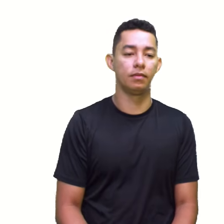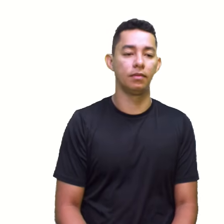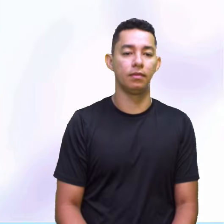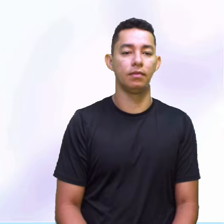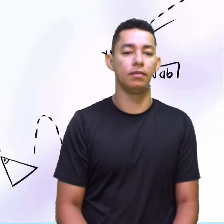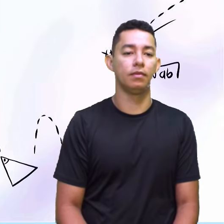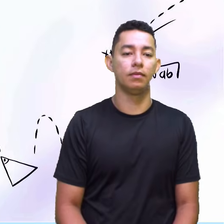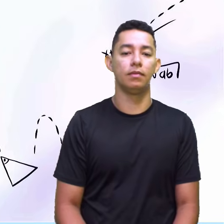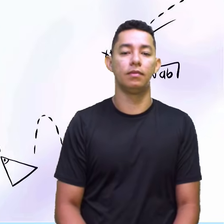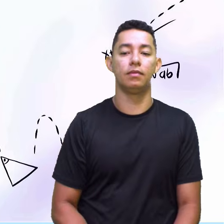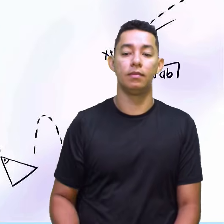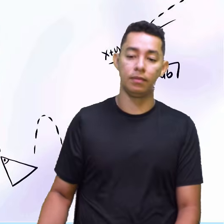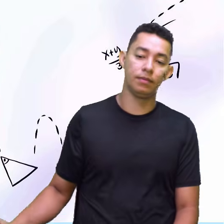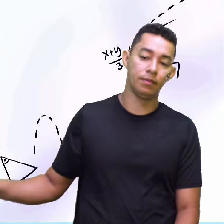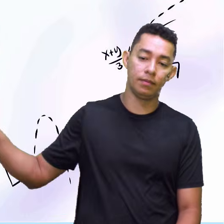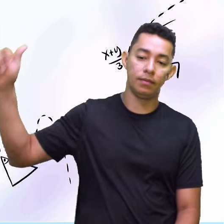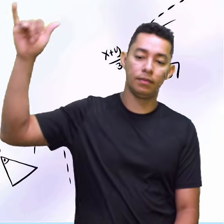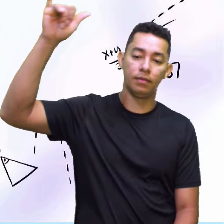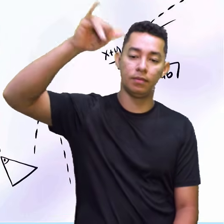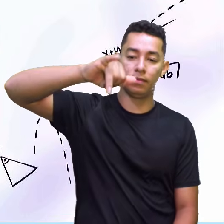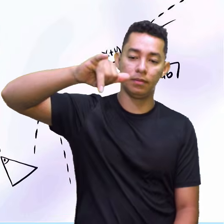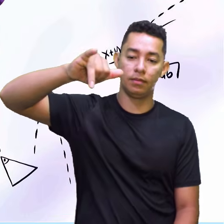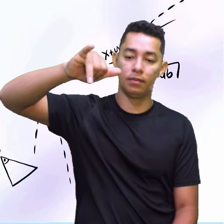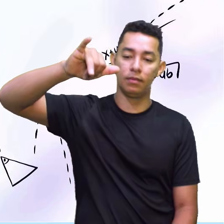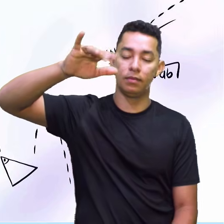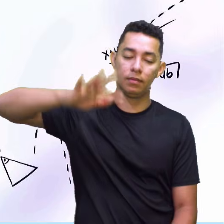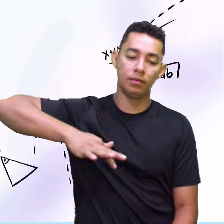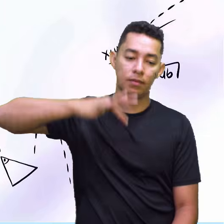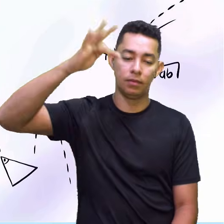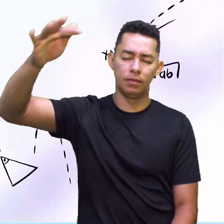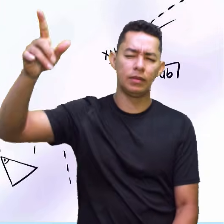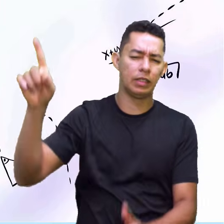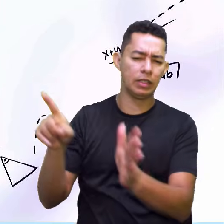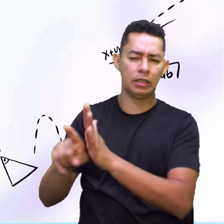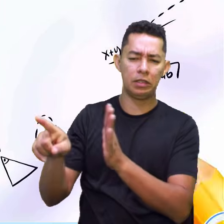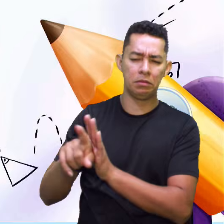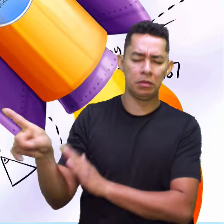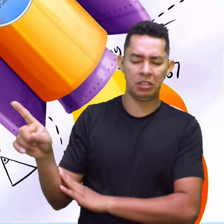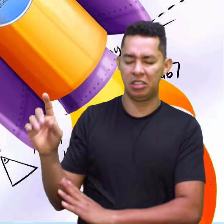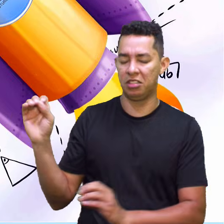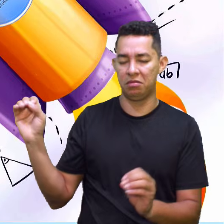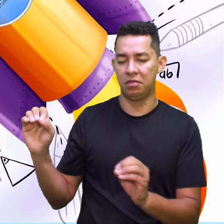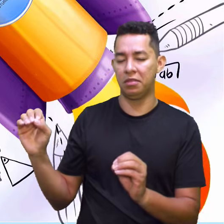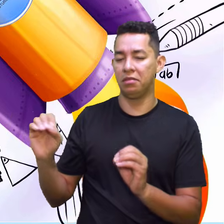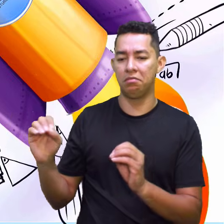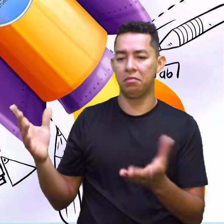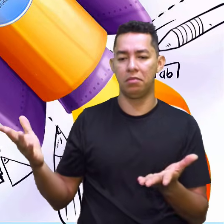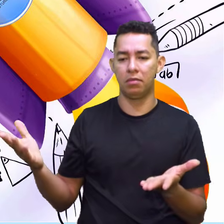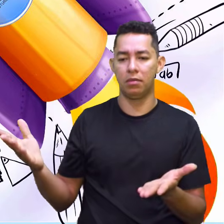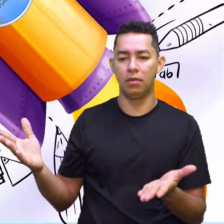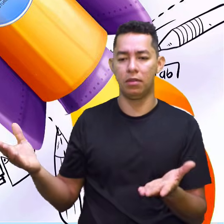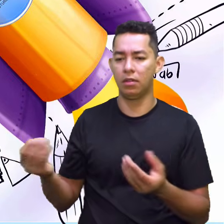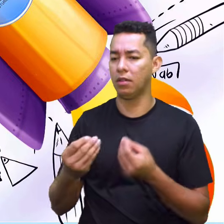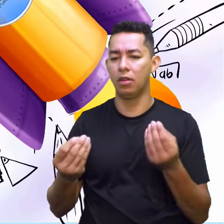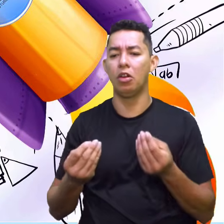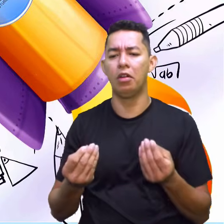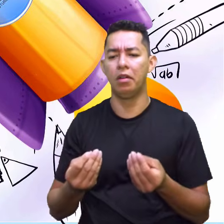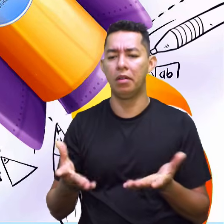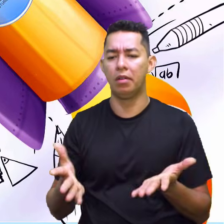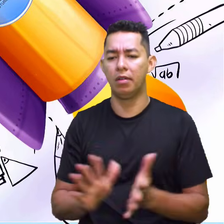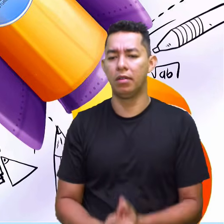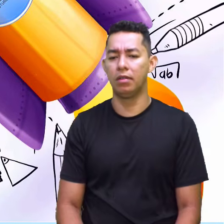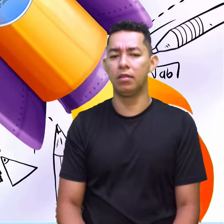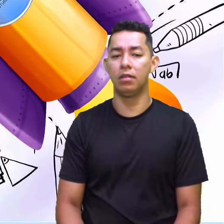Perfeito. Decolando para o futuro. Ah, meu, essa questão aí que o senhor colocou aí, nada a ver. Psst, ei, como assim nada a